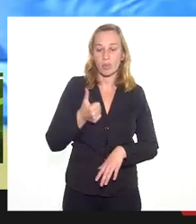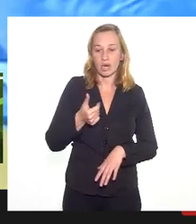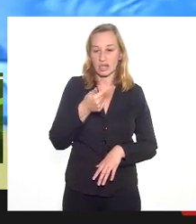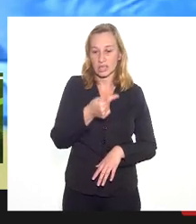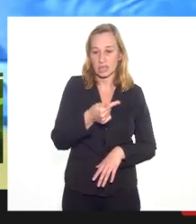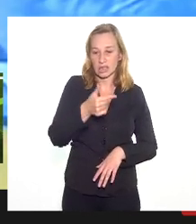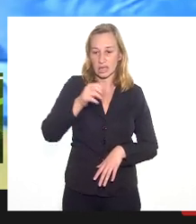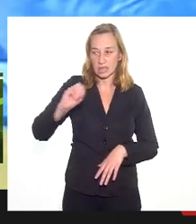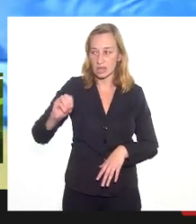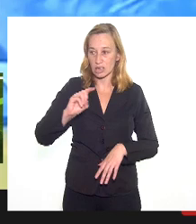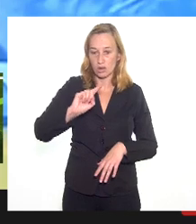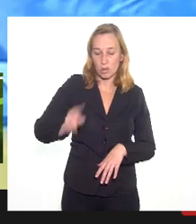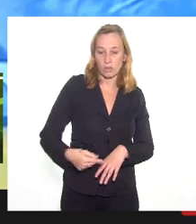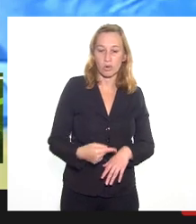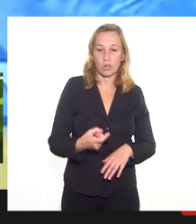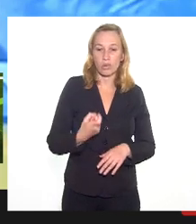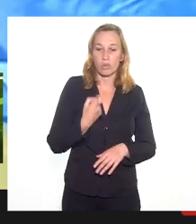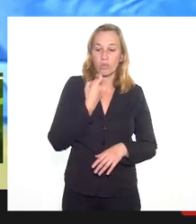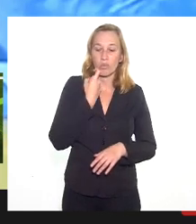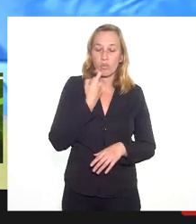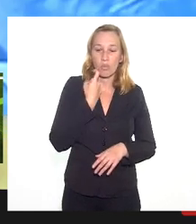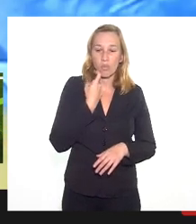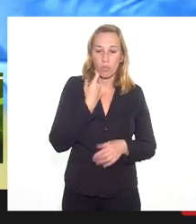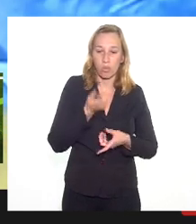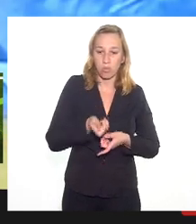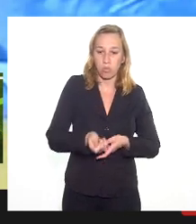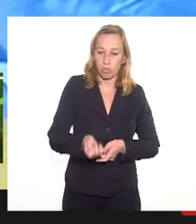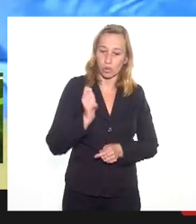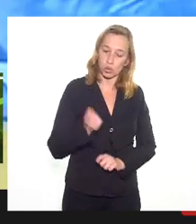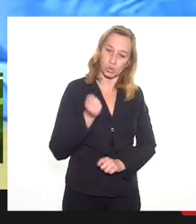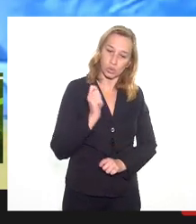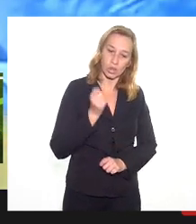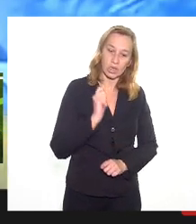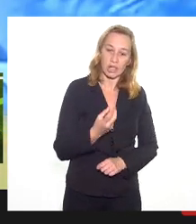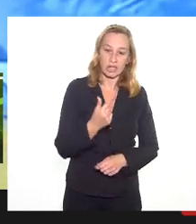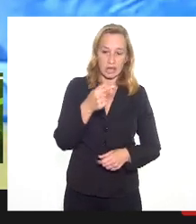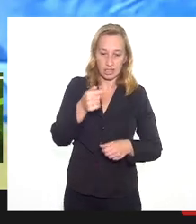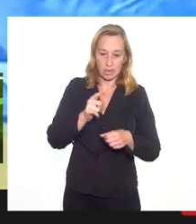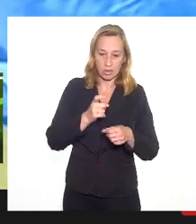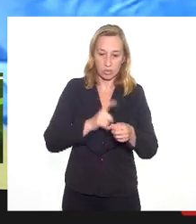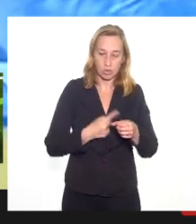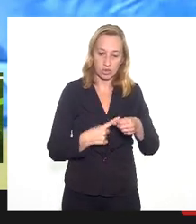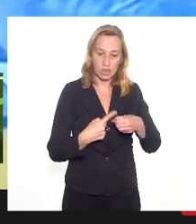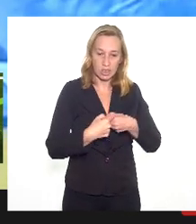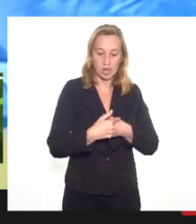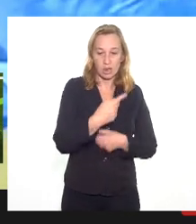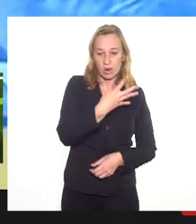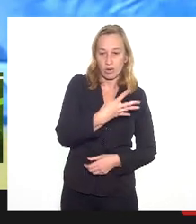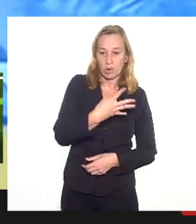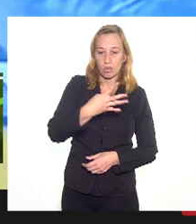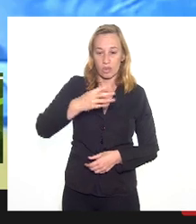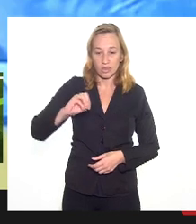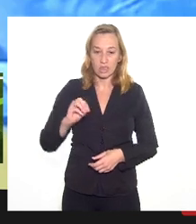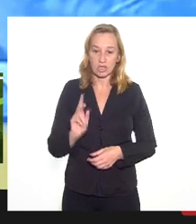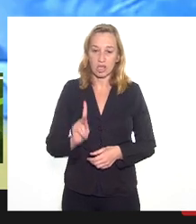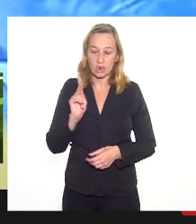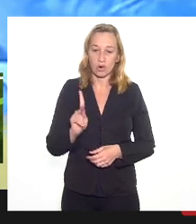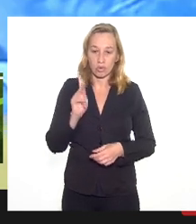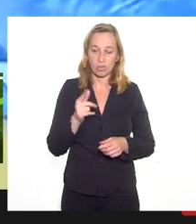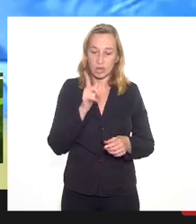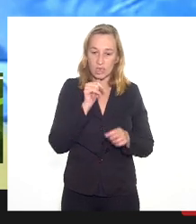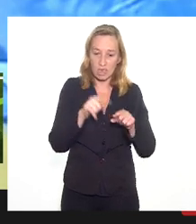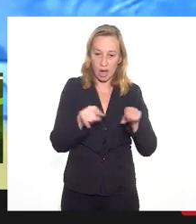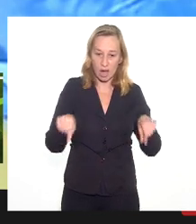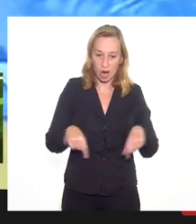1.700 pescadores aqui na Baía de Guanabara, nesses 7 municípios que banham. 400 quilômetros quadrados de água, não somando